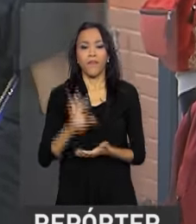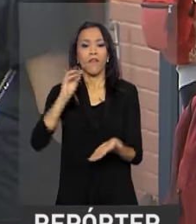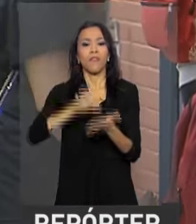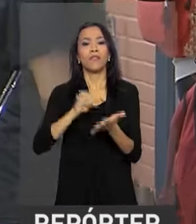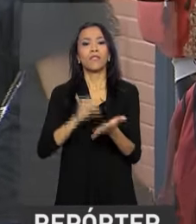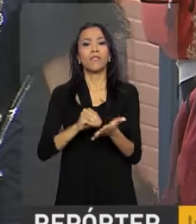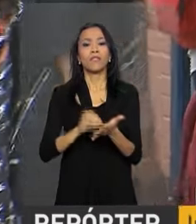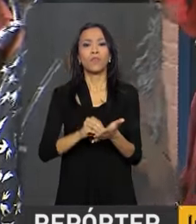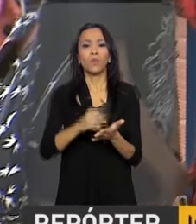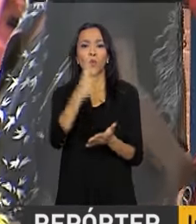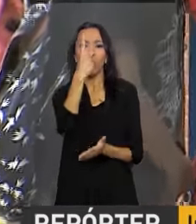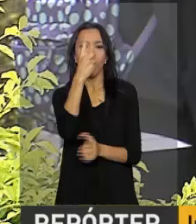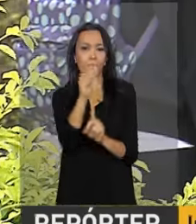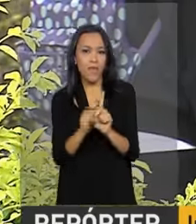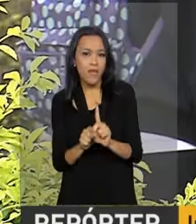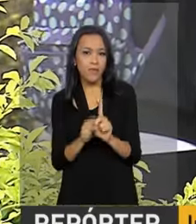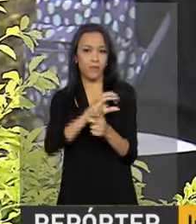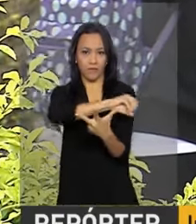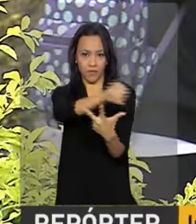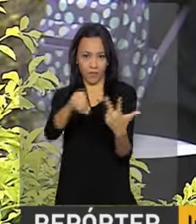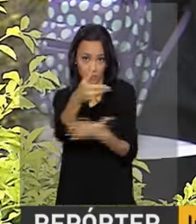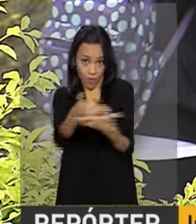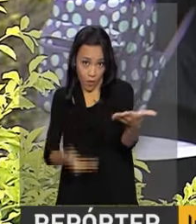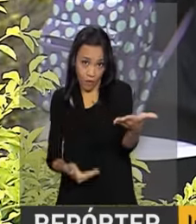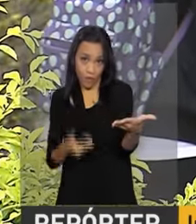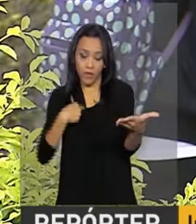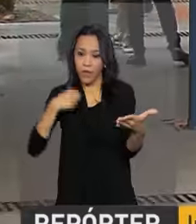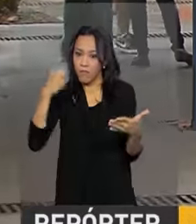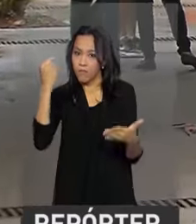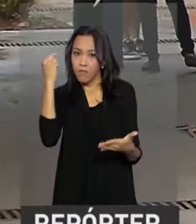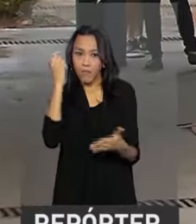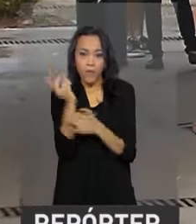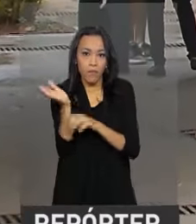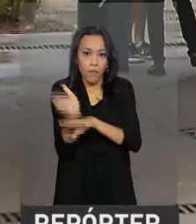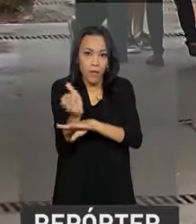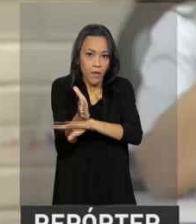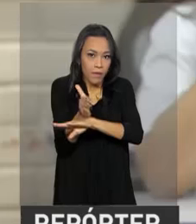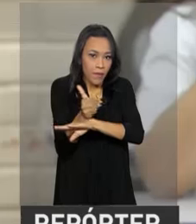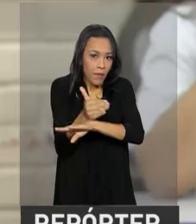Faltando cerca de um mês para o Enem, cada minuto é precioso para os